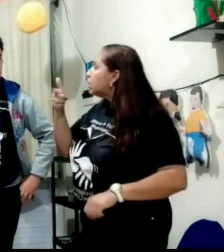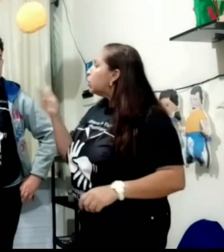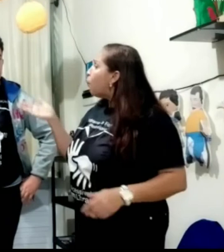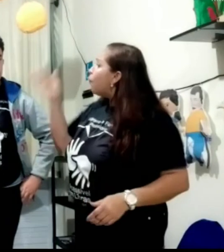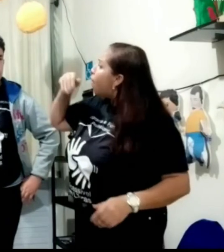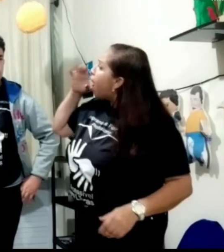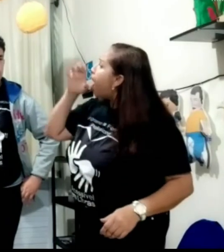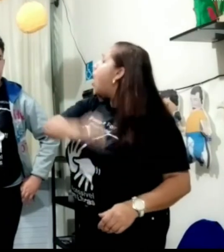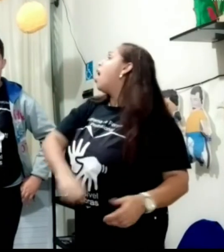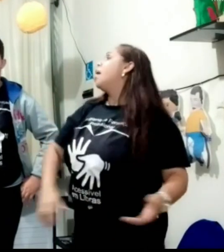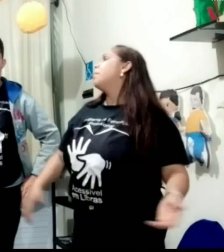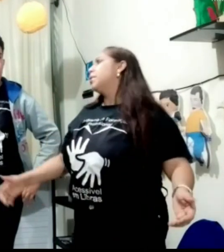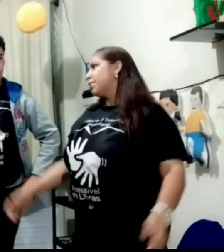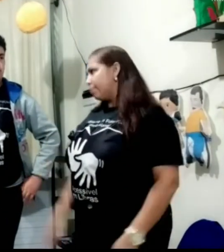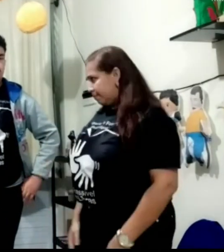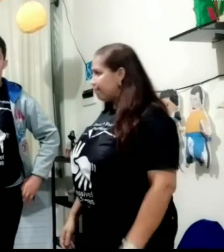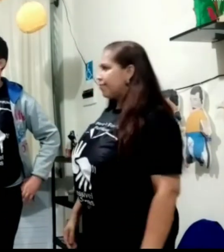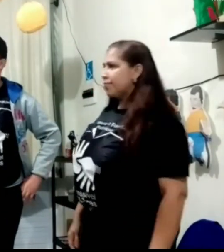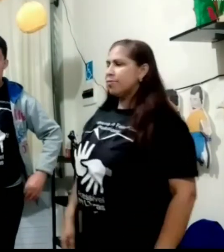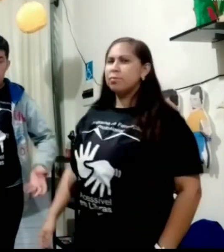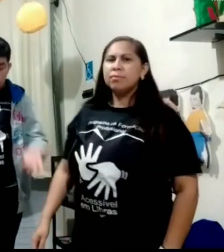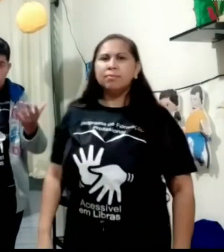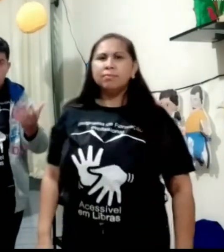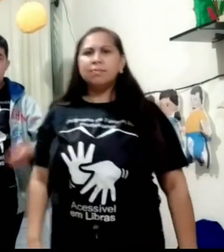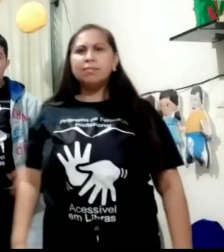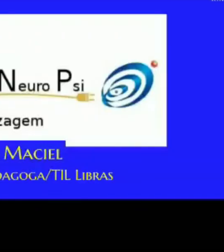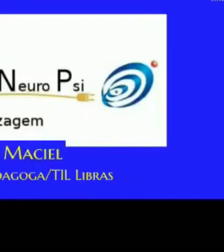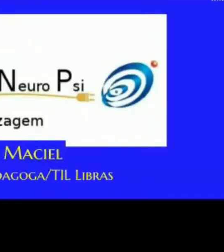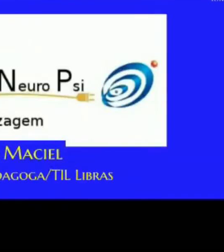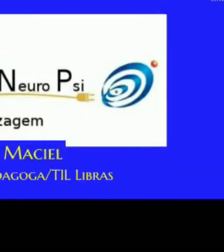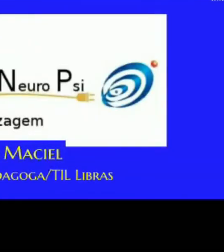Vamos, já é quase 2 horas.